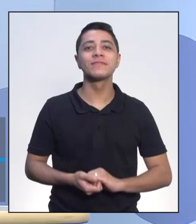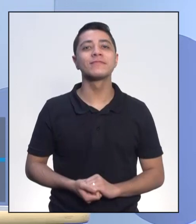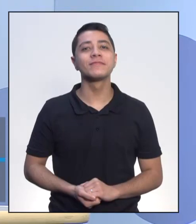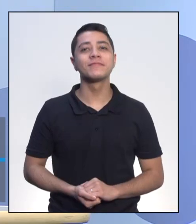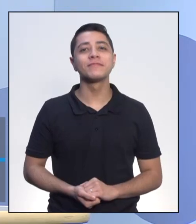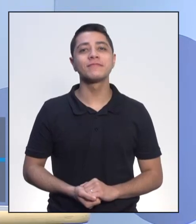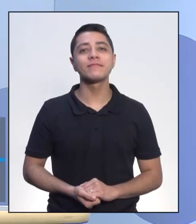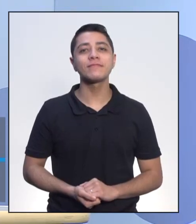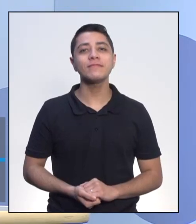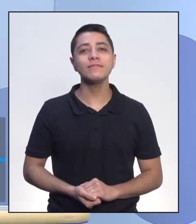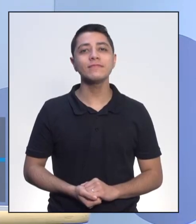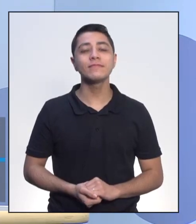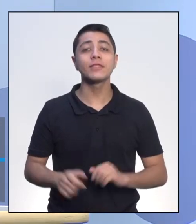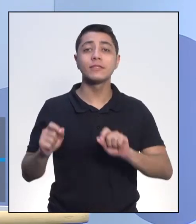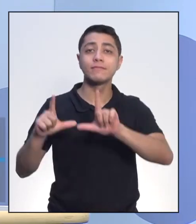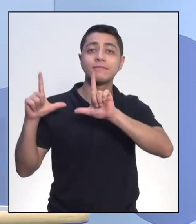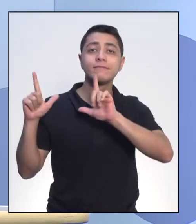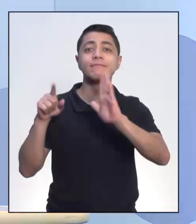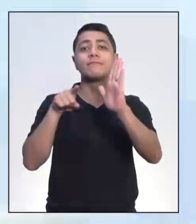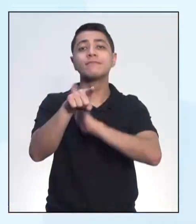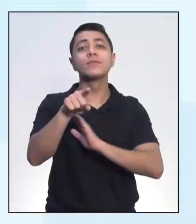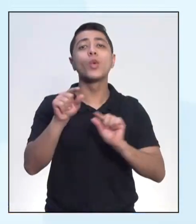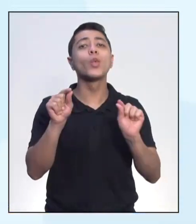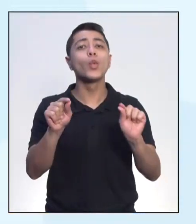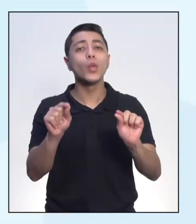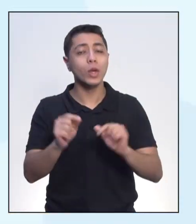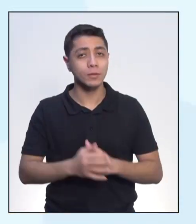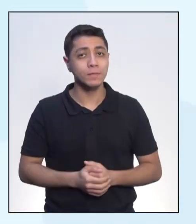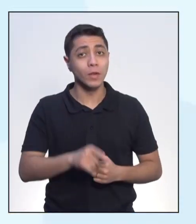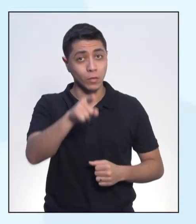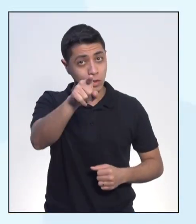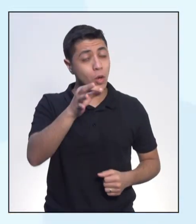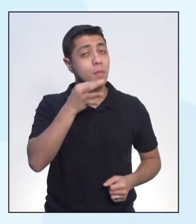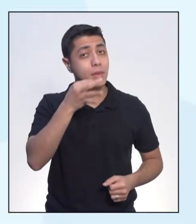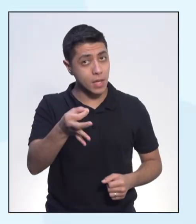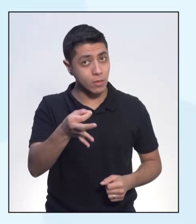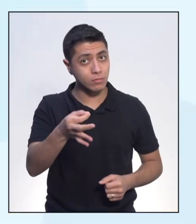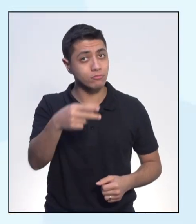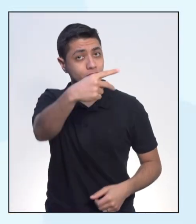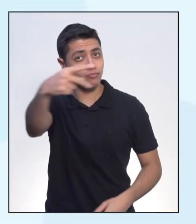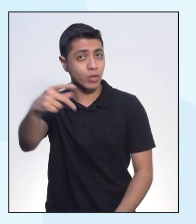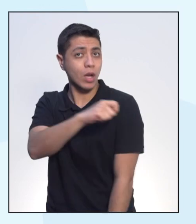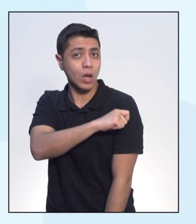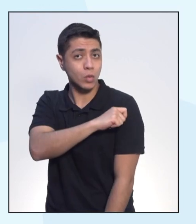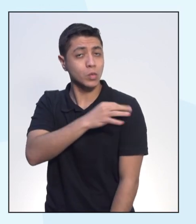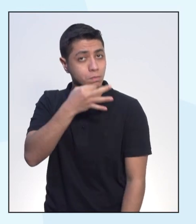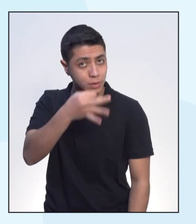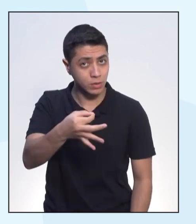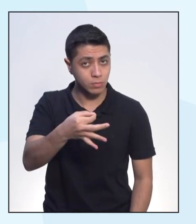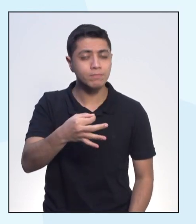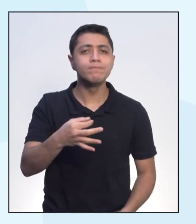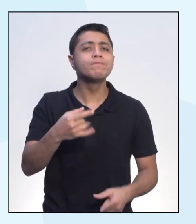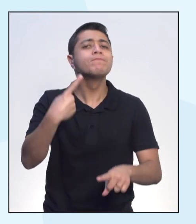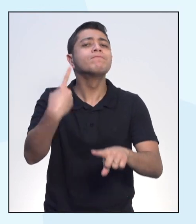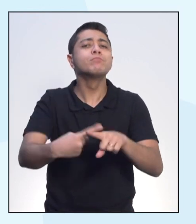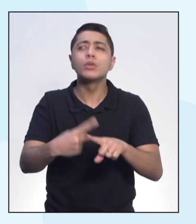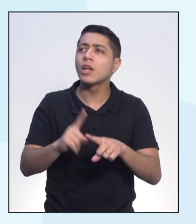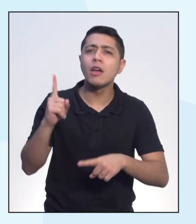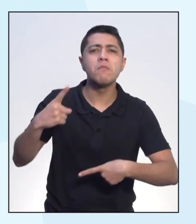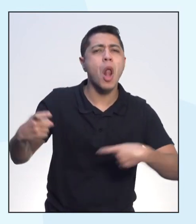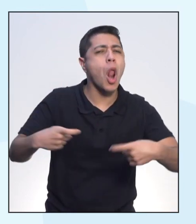tá? Que é a seguinte... Na opinião de vocês, estudantes, quais são as razões para os conflitos